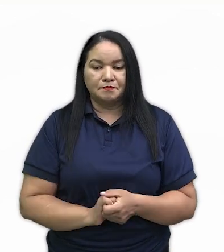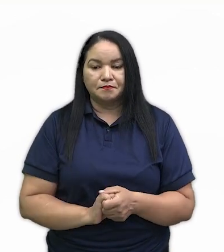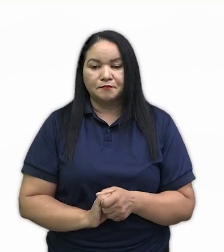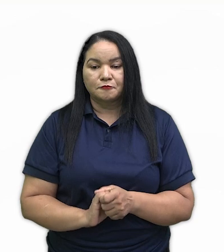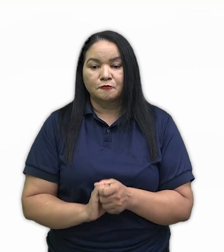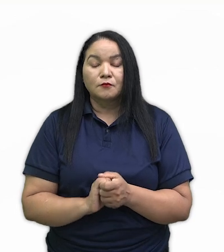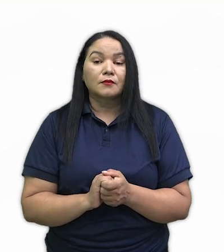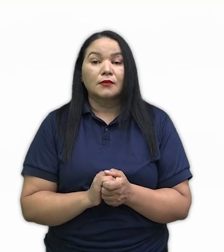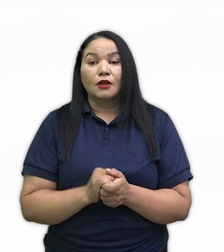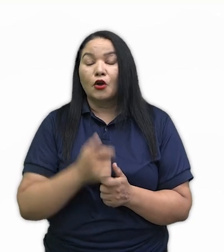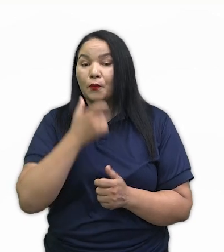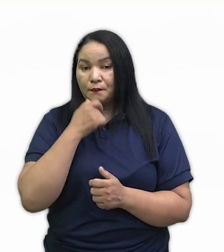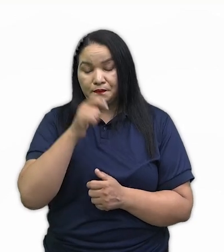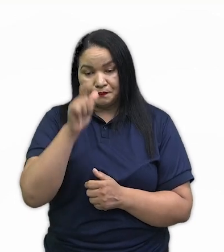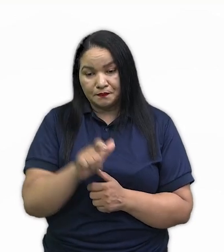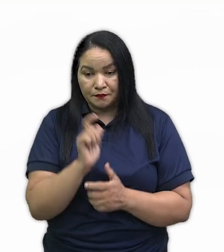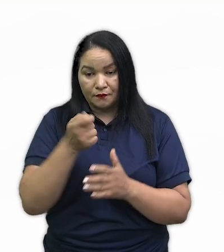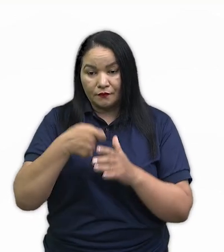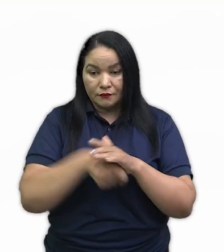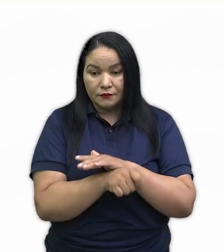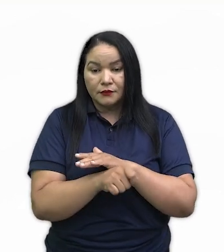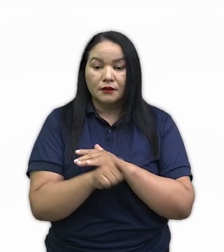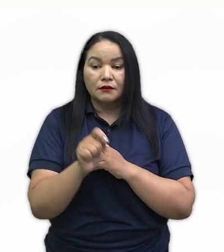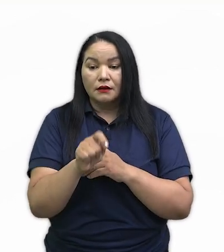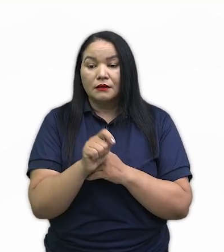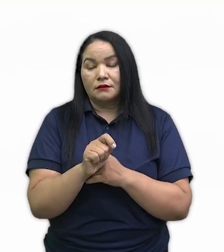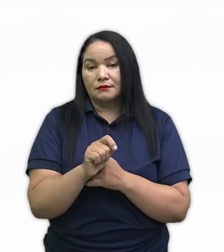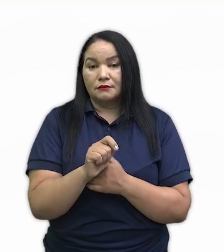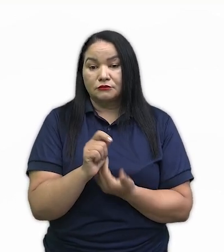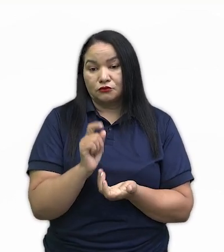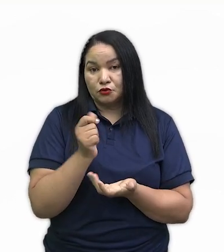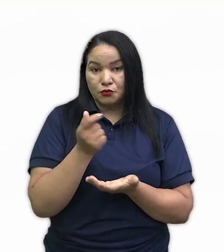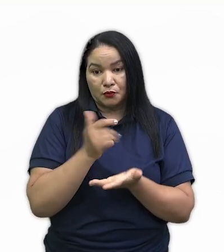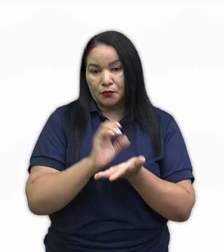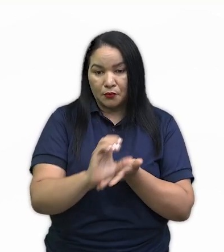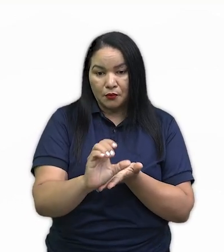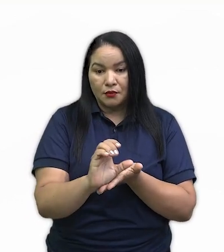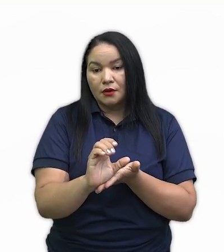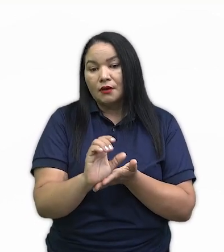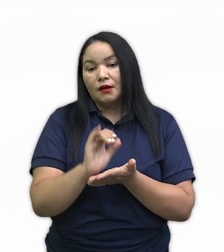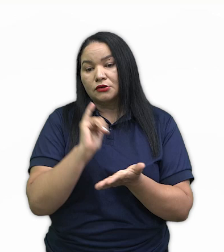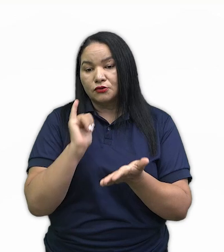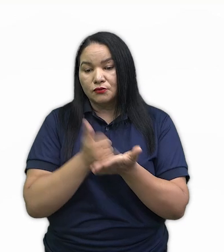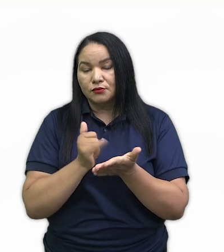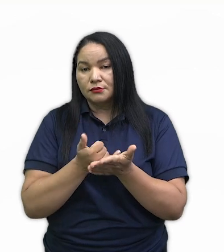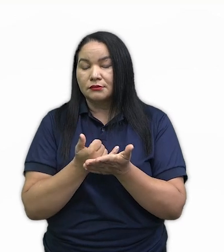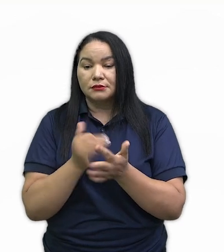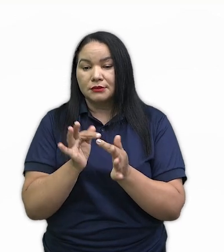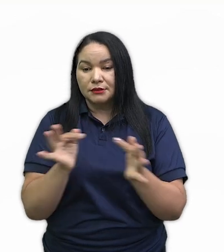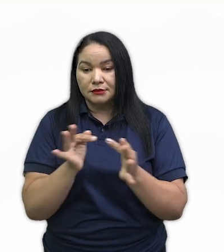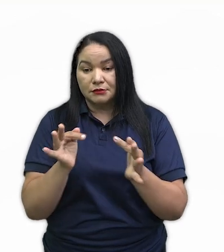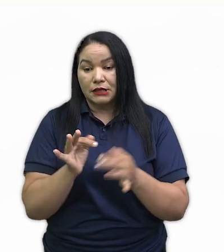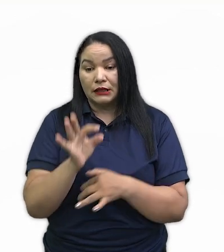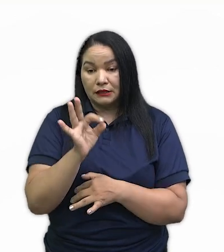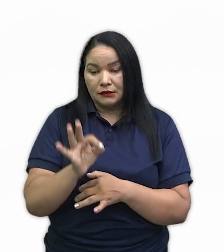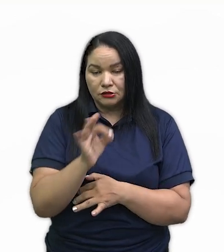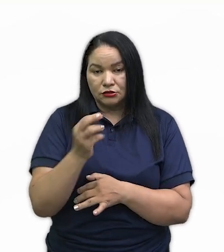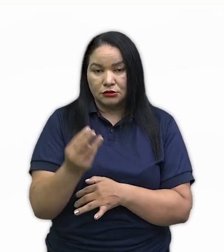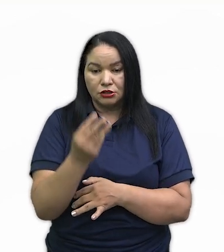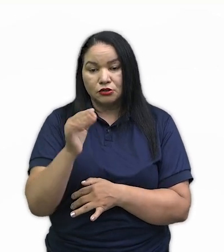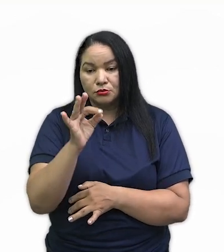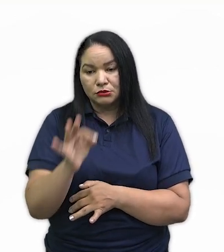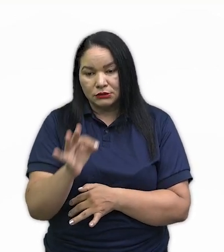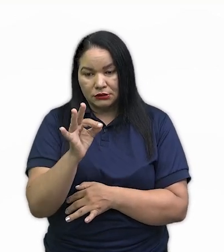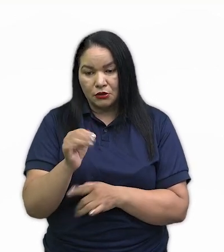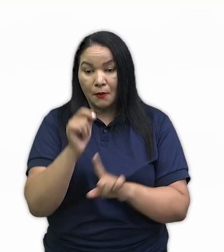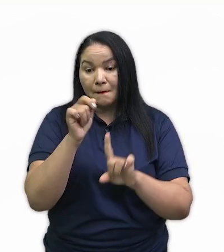Um investidor, ele aplicou um capital a juros simples com uma taxa de 3% ao mês. Então, vamos identificar